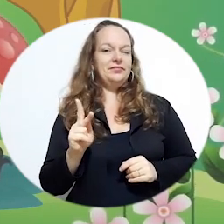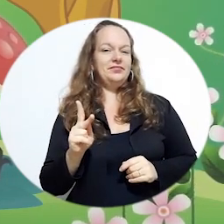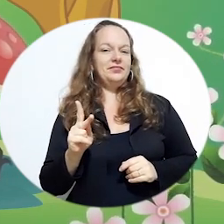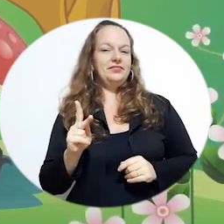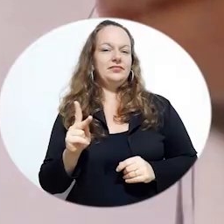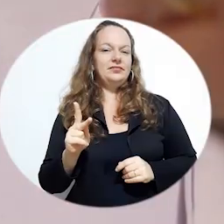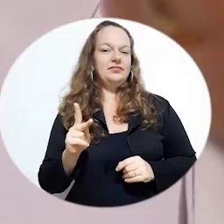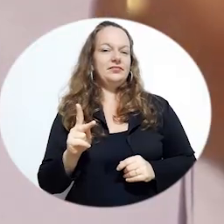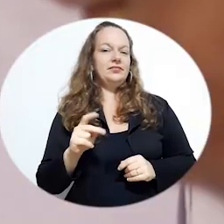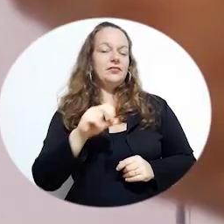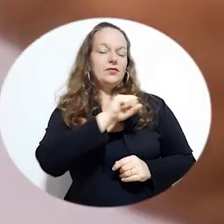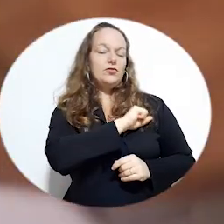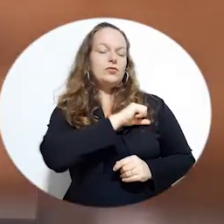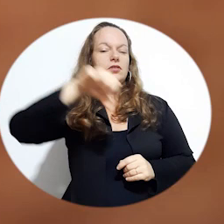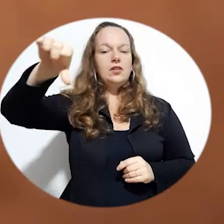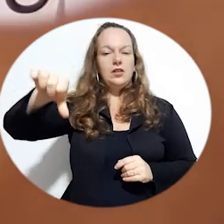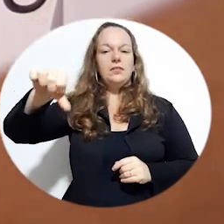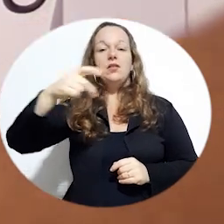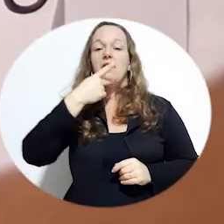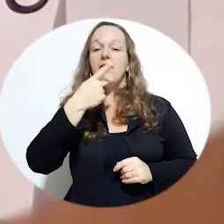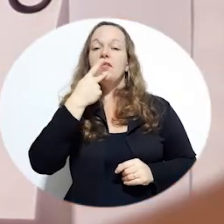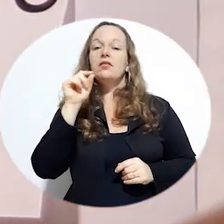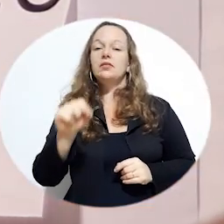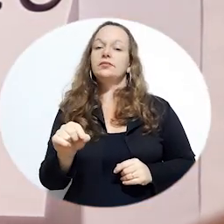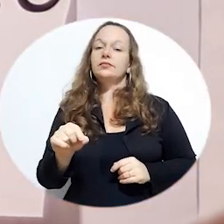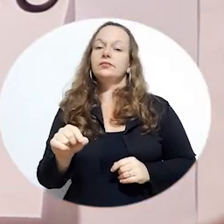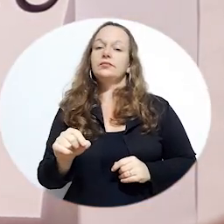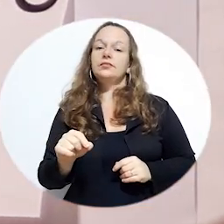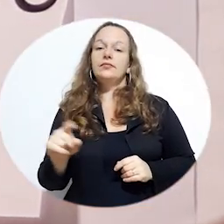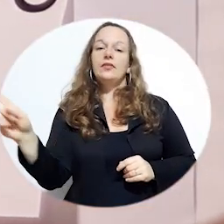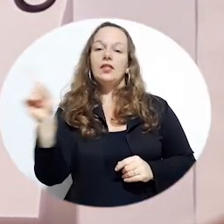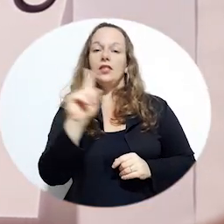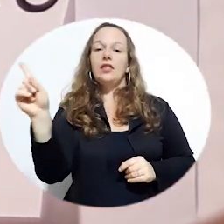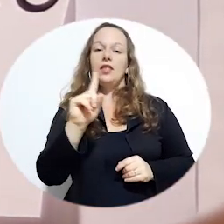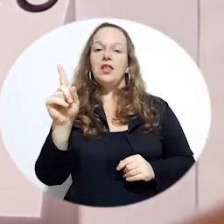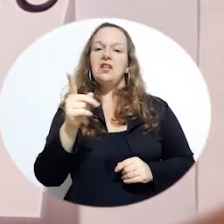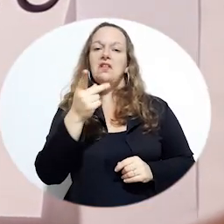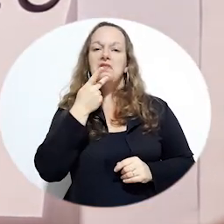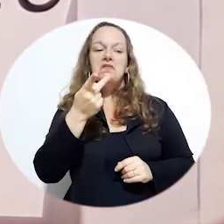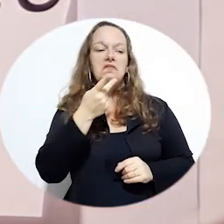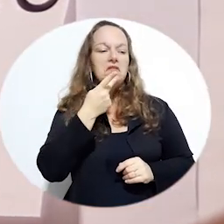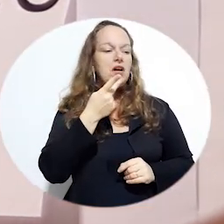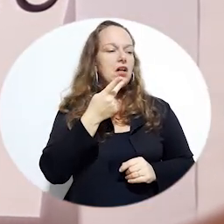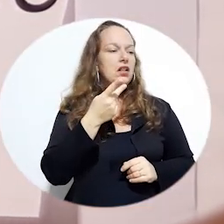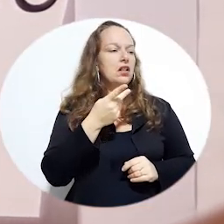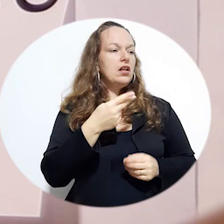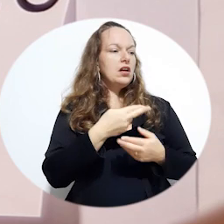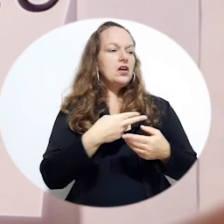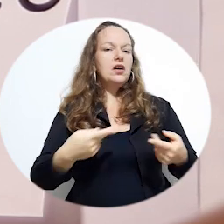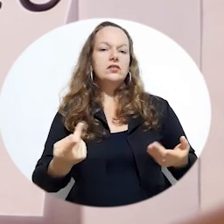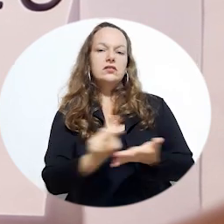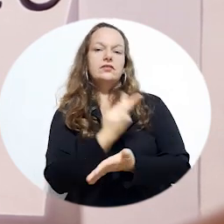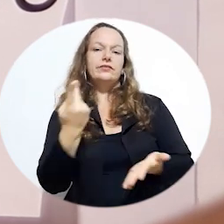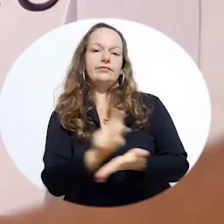próximo. O nono mandamento diz: não deem falso testemunho contra